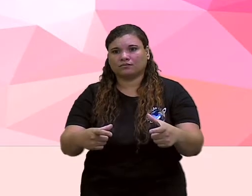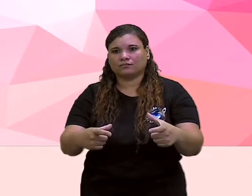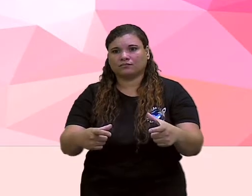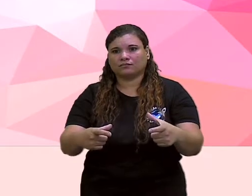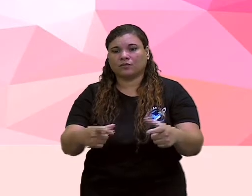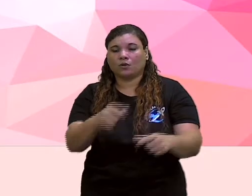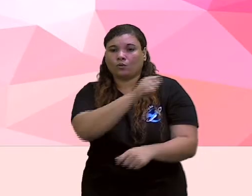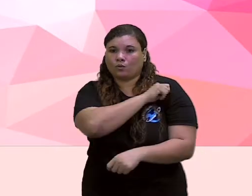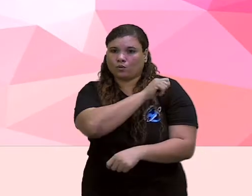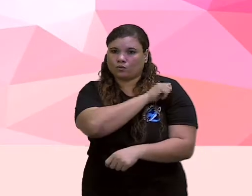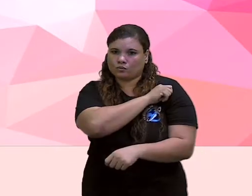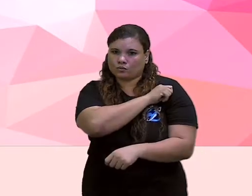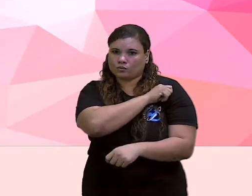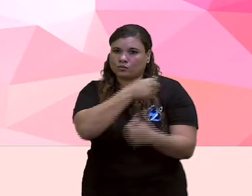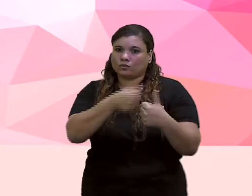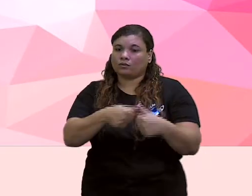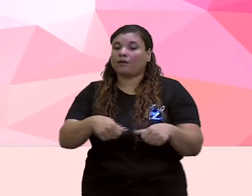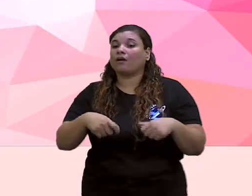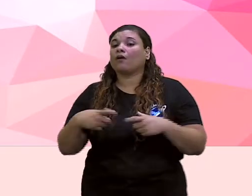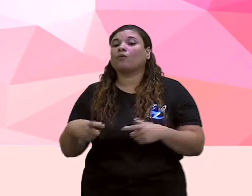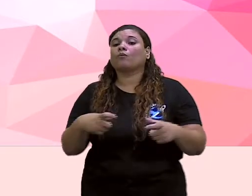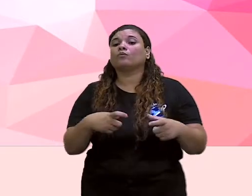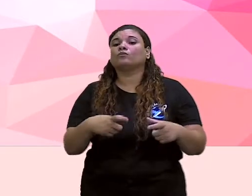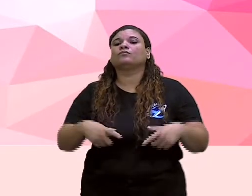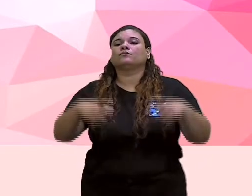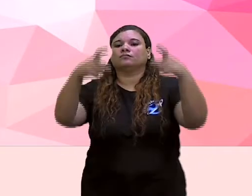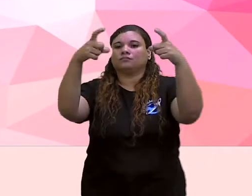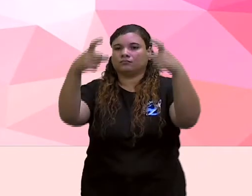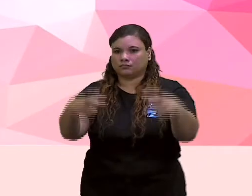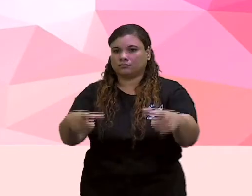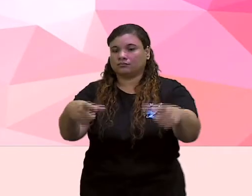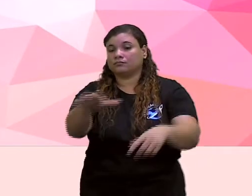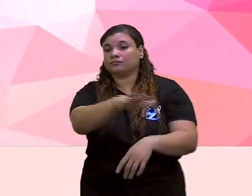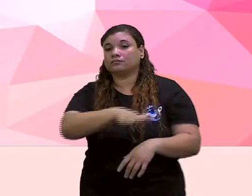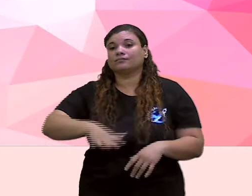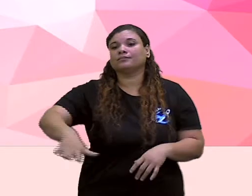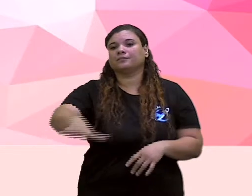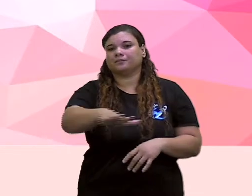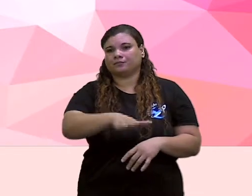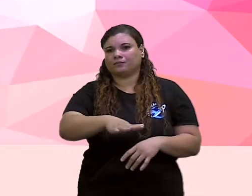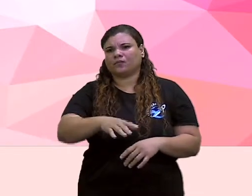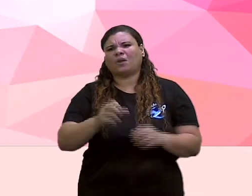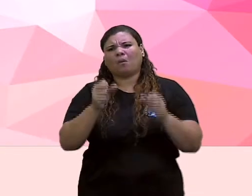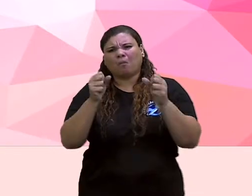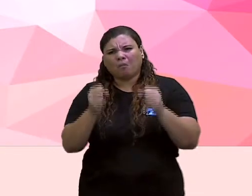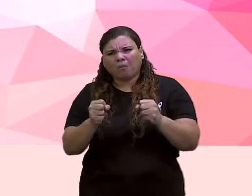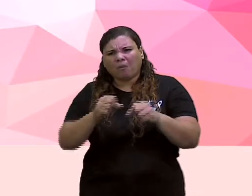aí no pátio da escola? Poderíamos, mas percebam que